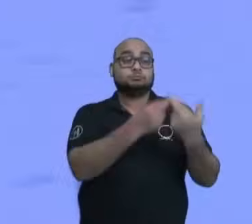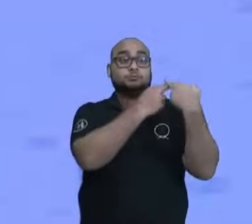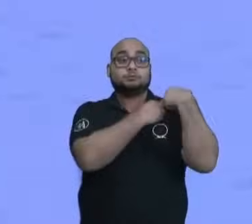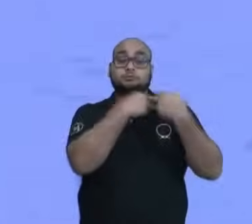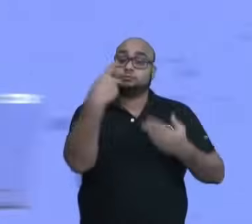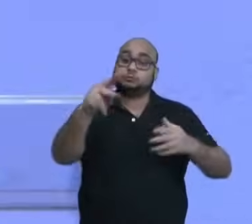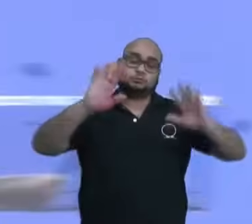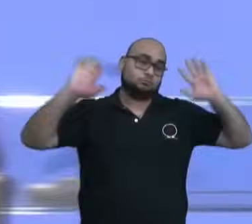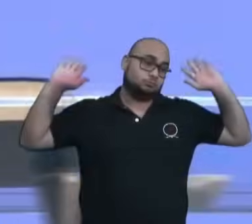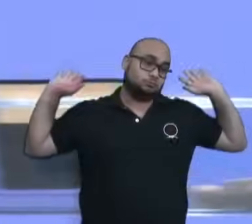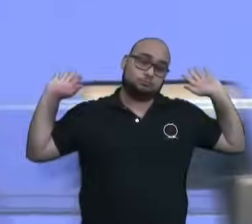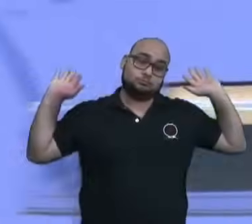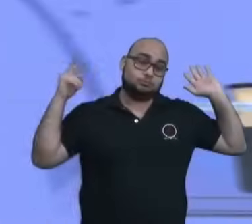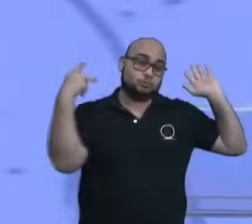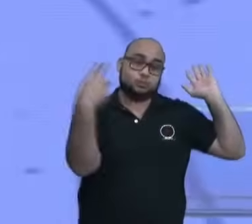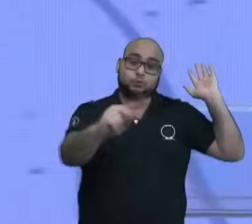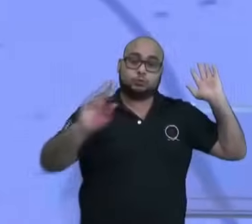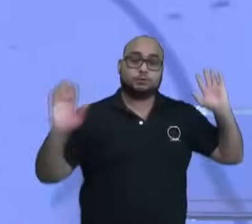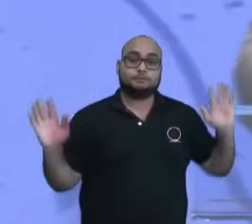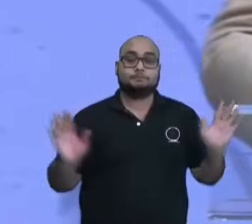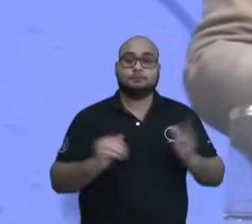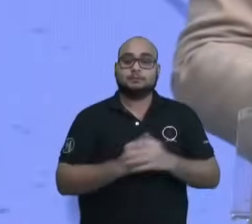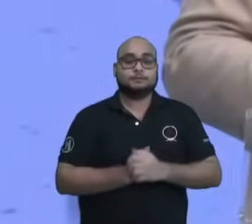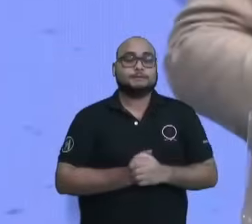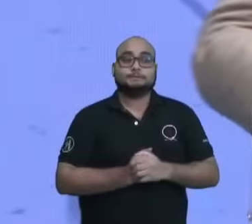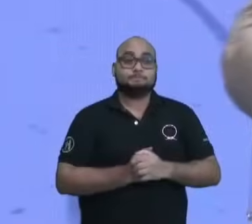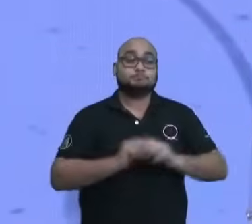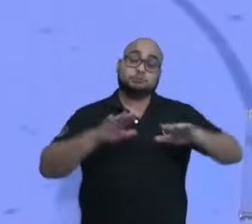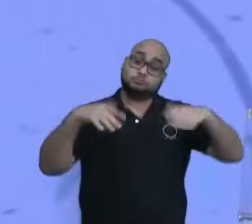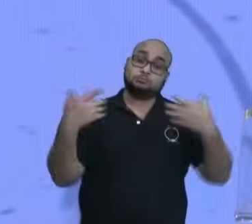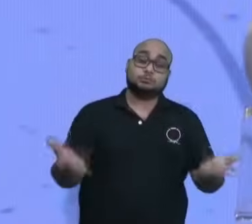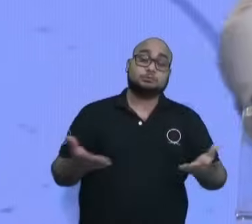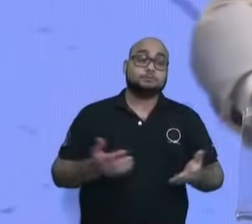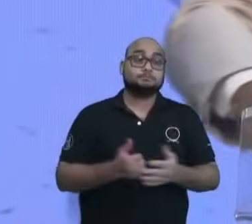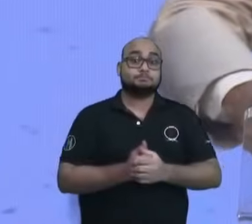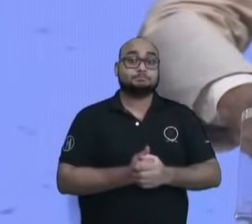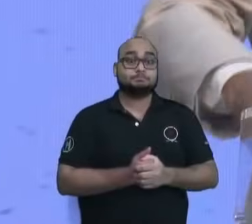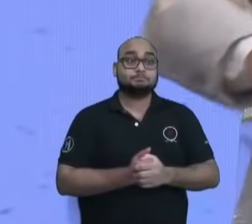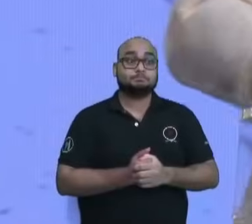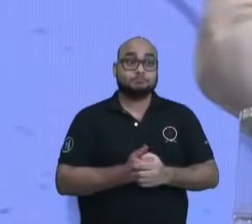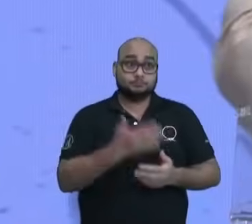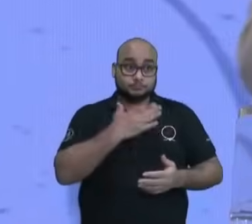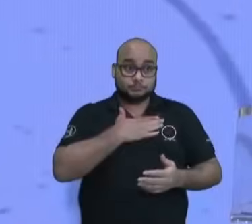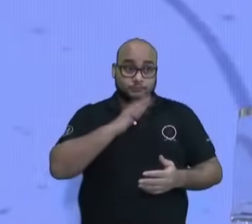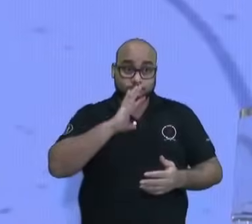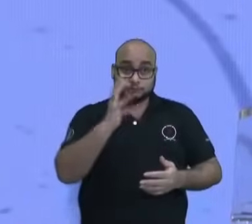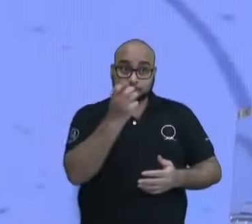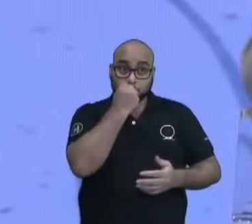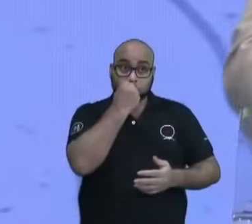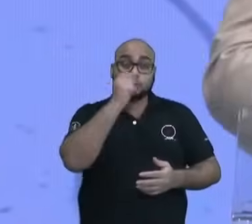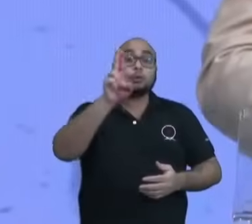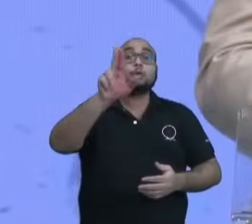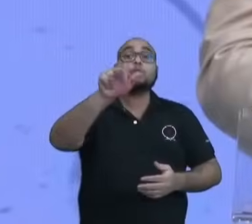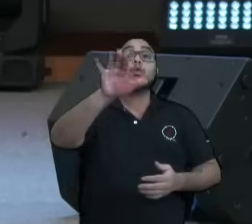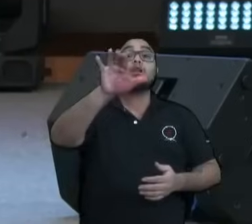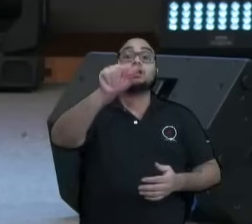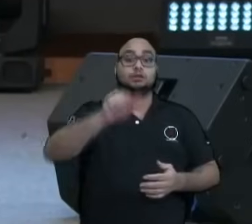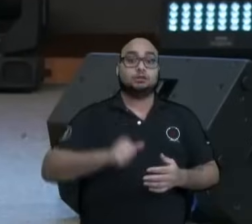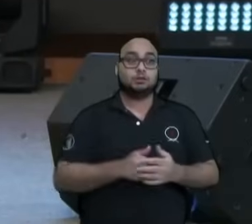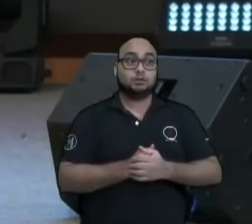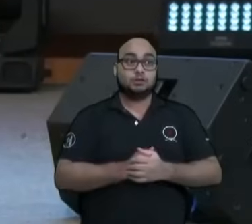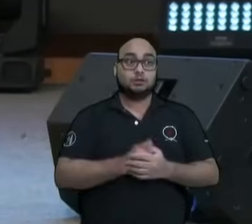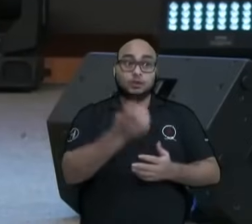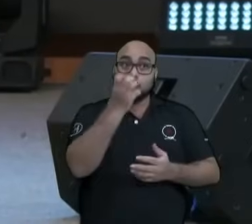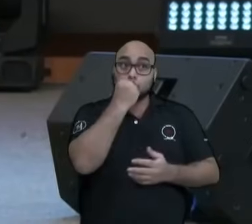hã por qu então meu irmão eu não vou me calar eu não vou me calar